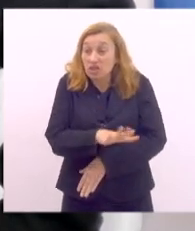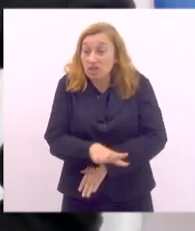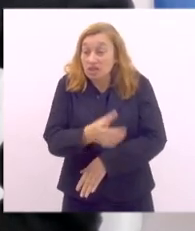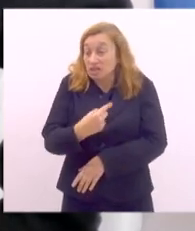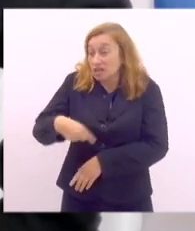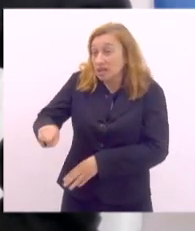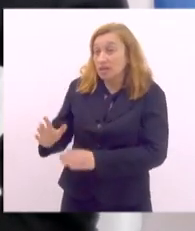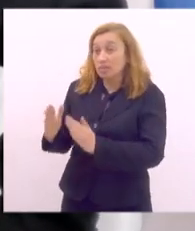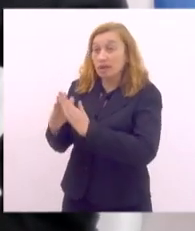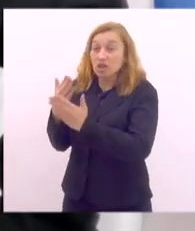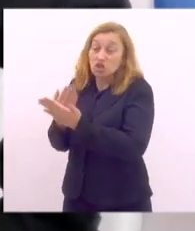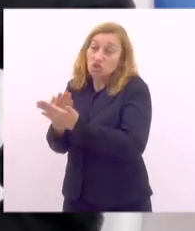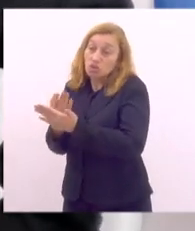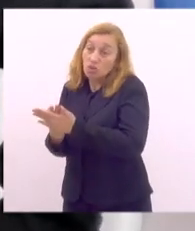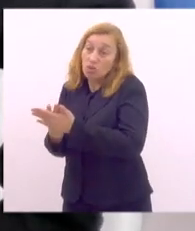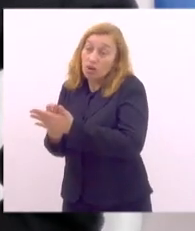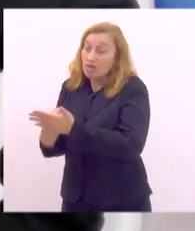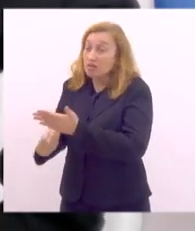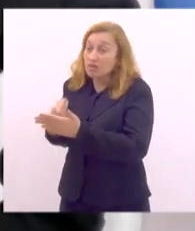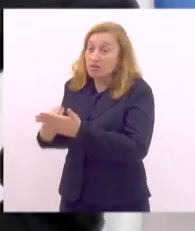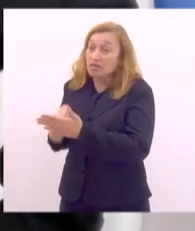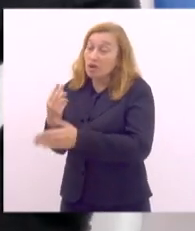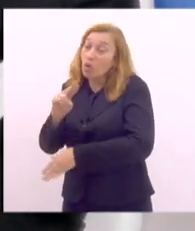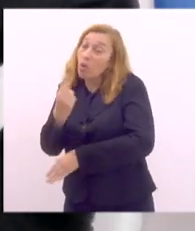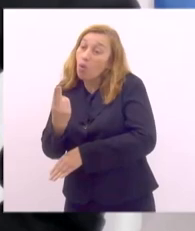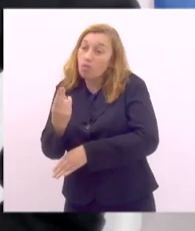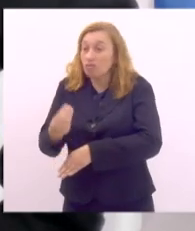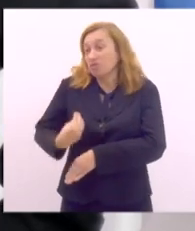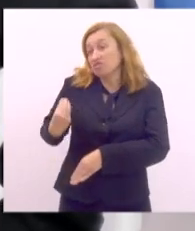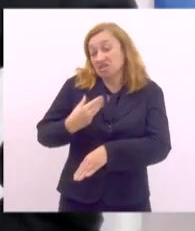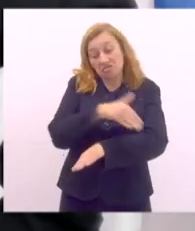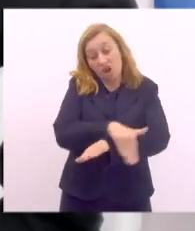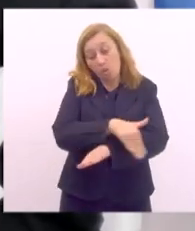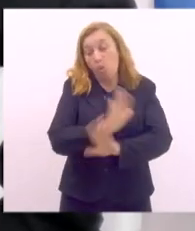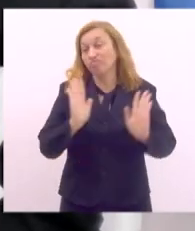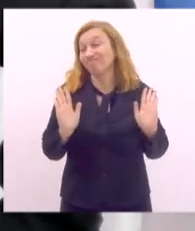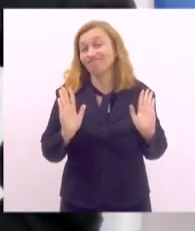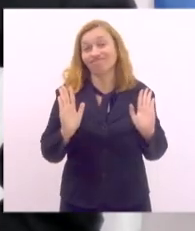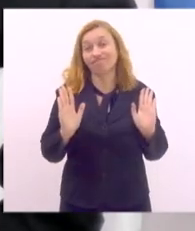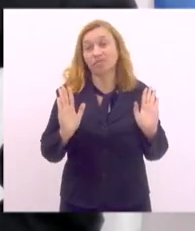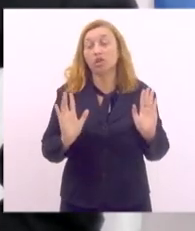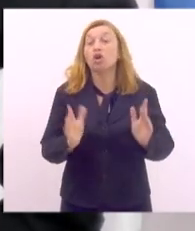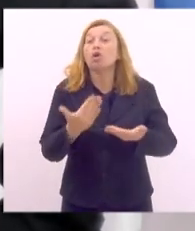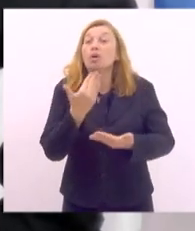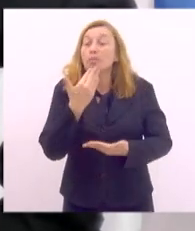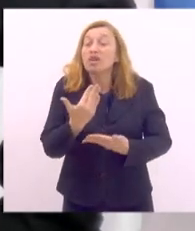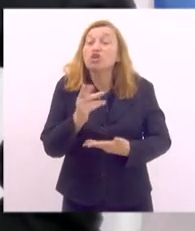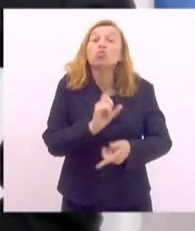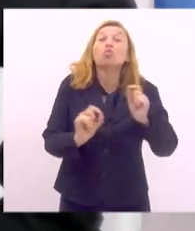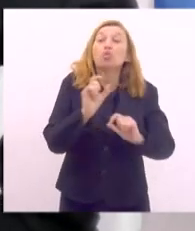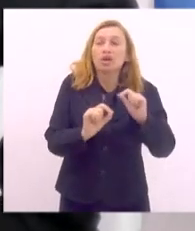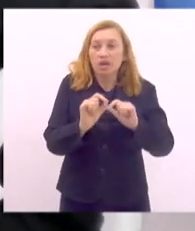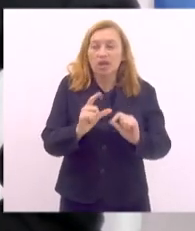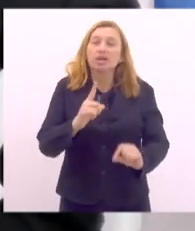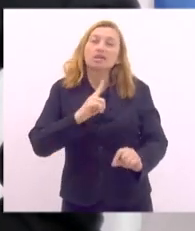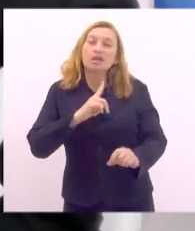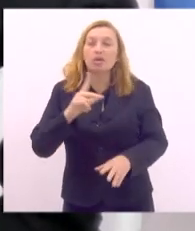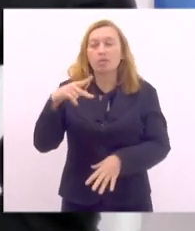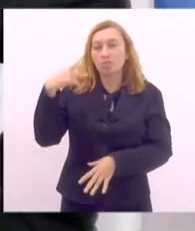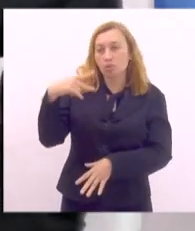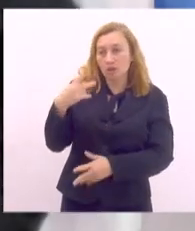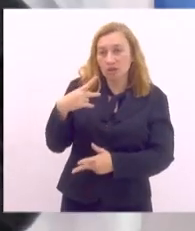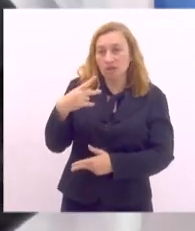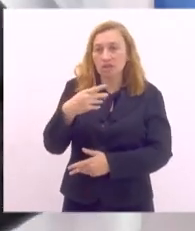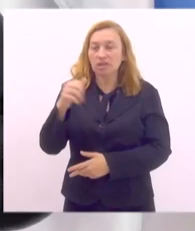internos ou ficavam alguns, inclusive, nas ruas. E o que a gente está querendo com isso? Tem uma política nacional de